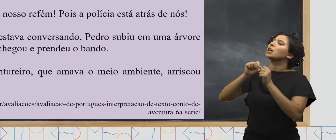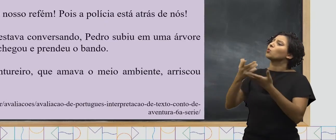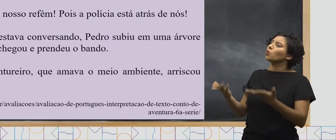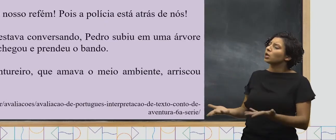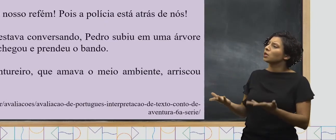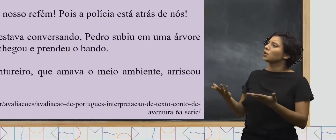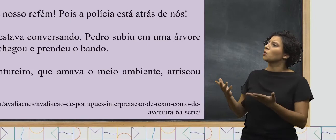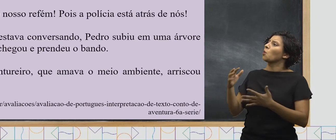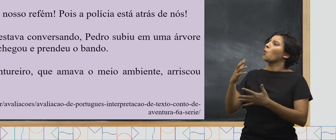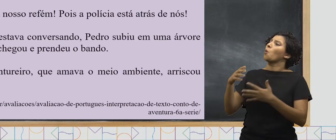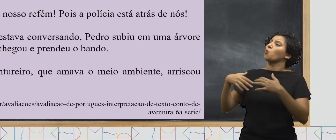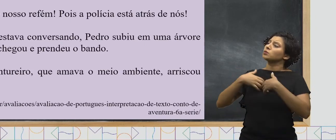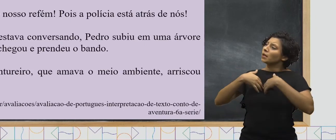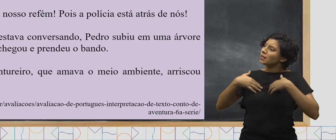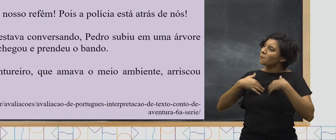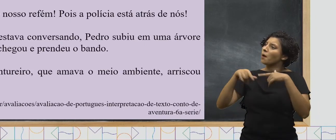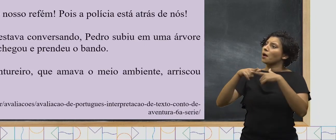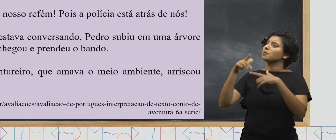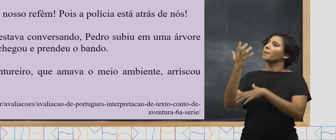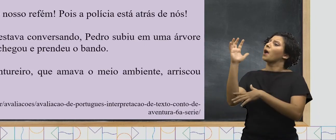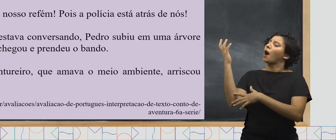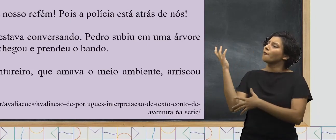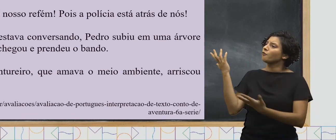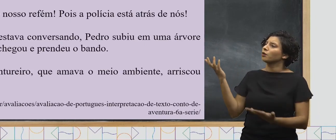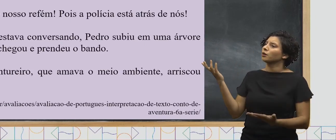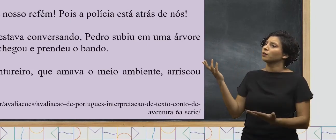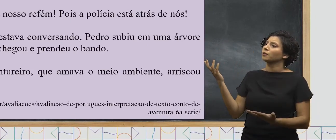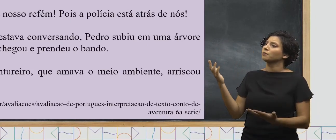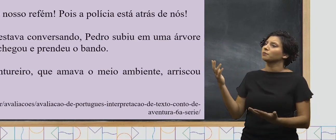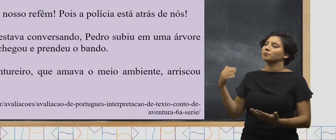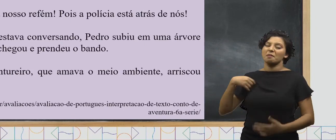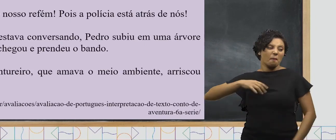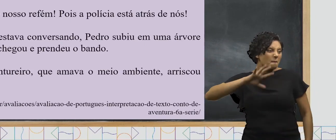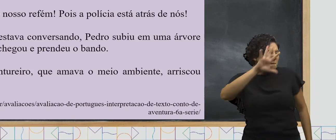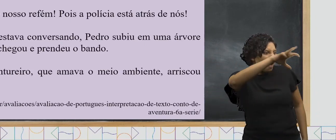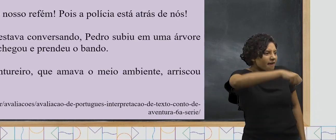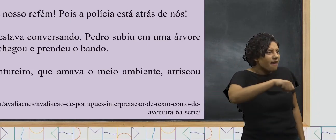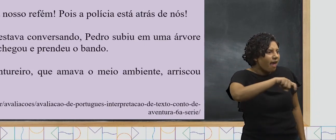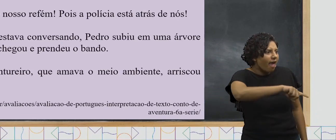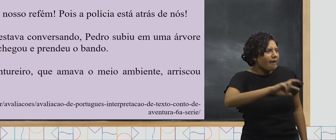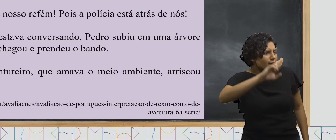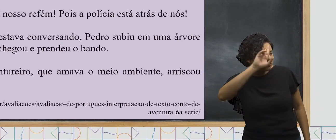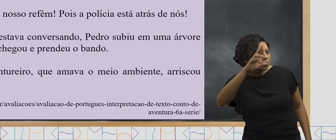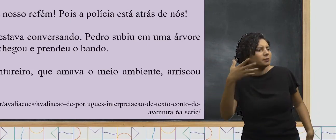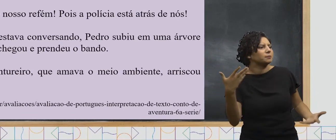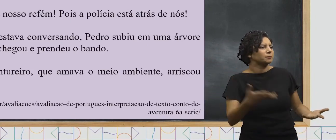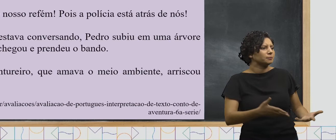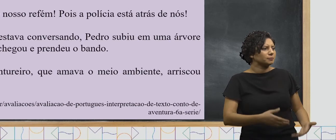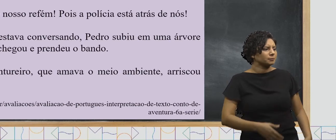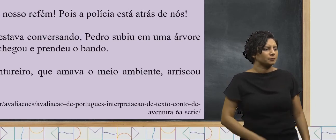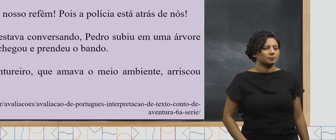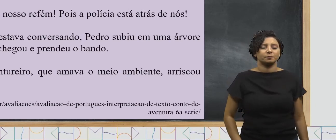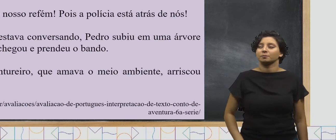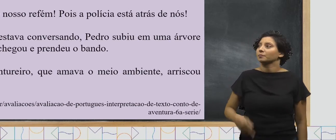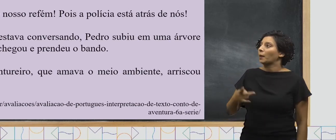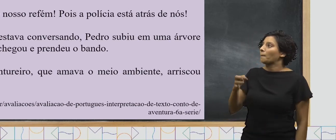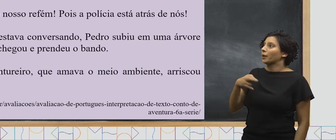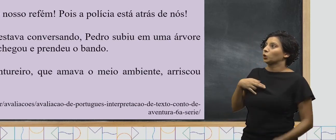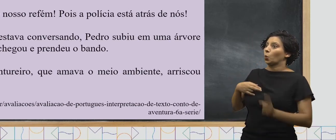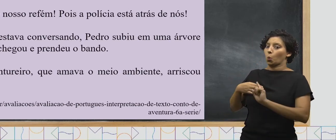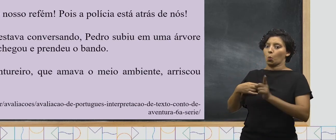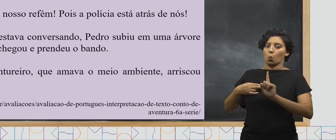que estão fazendo isso com os animais e com as árvores? Pegue ele", falou o líder do bando.